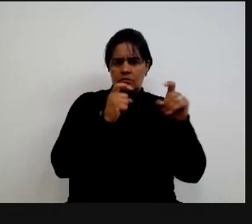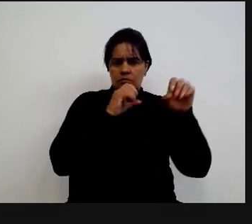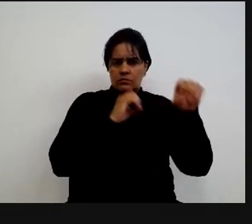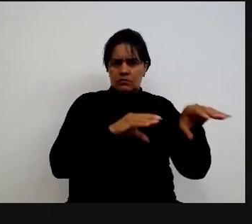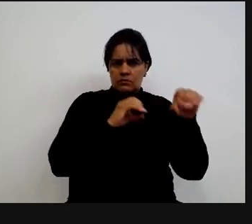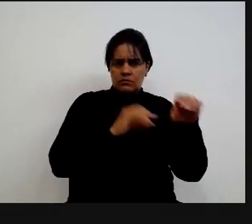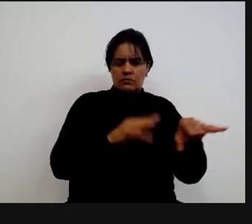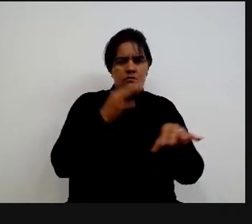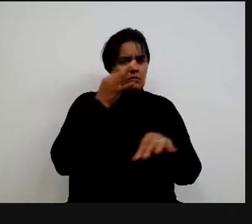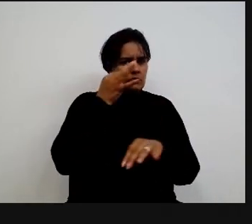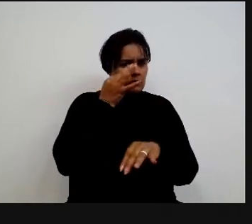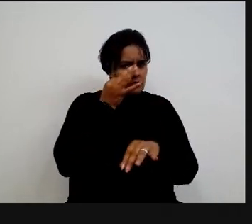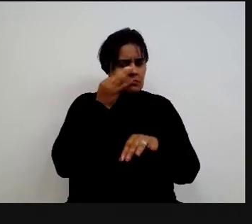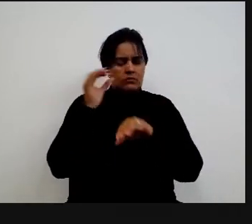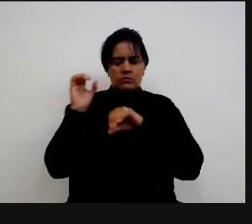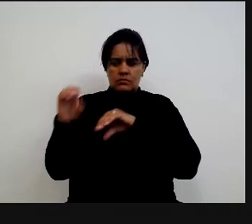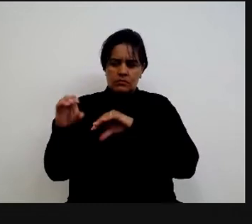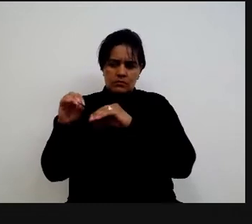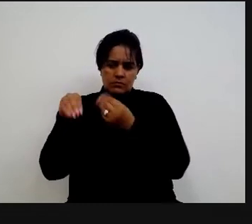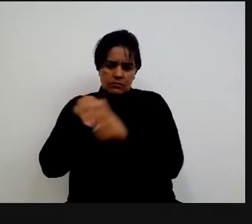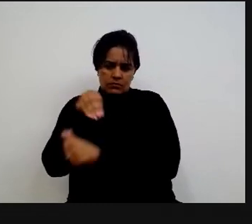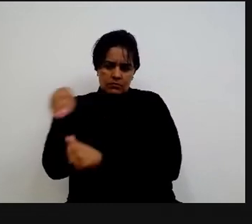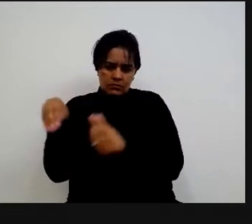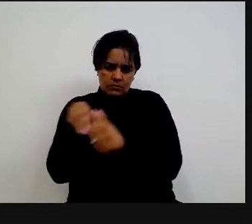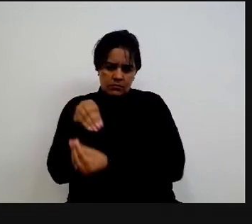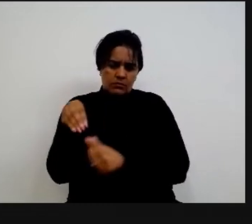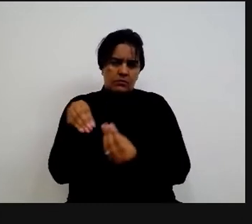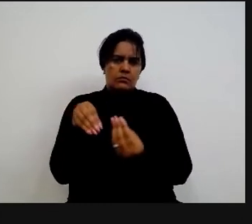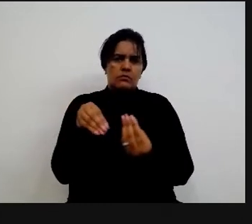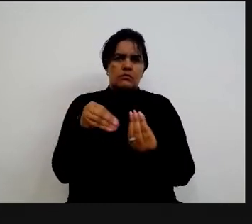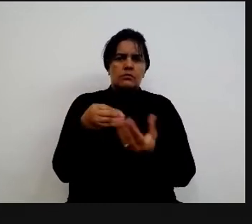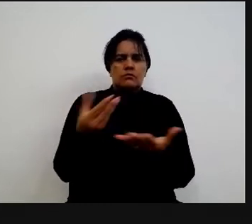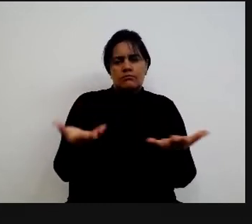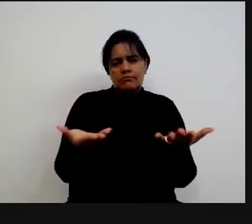presencial, remota, híbrida? Acho que o Paulo até falou isso, né?